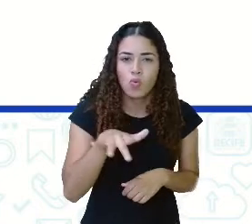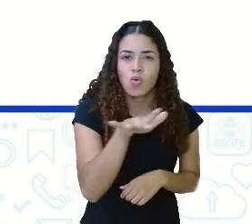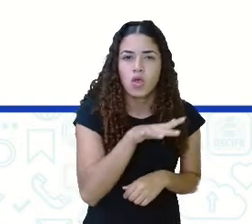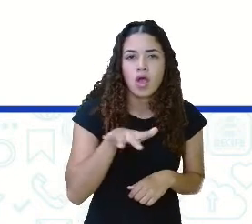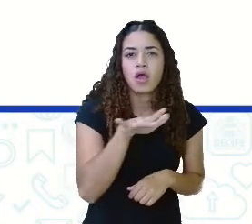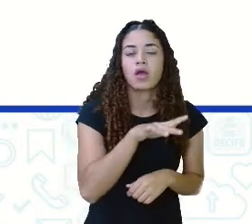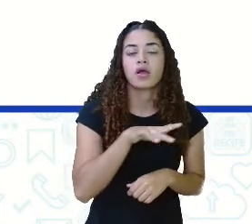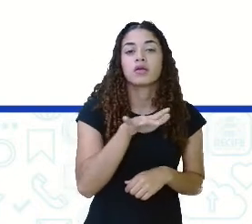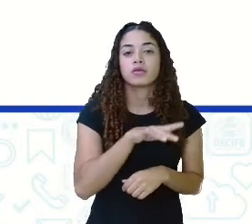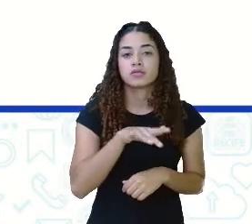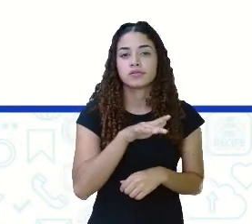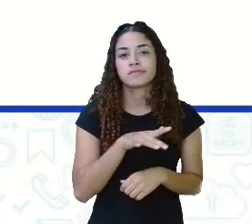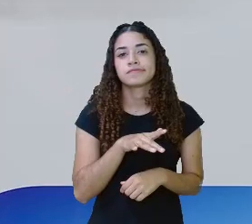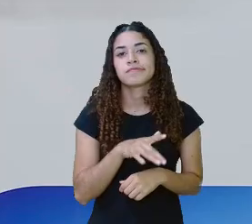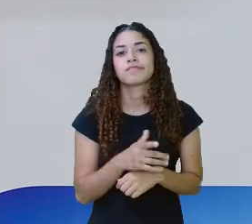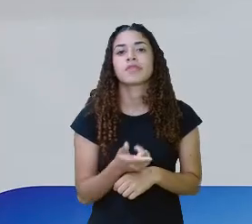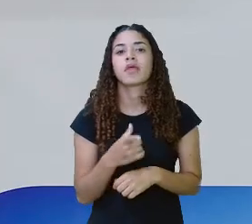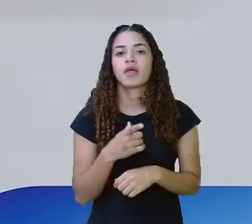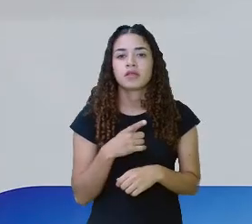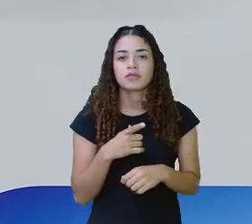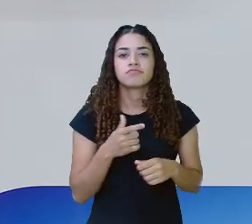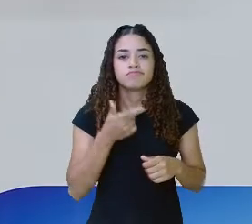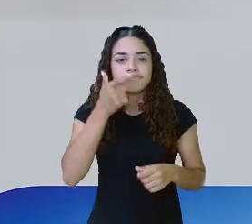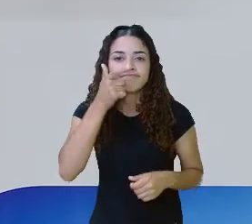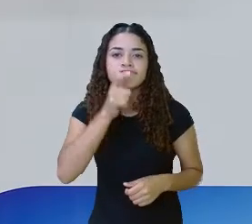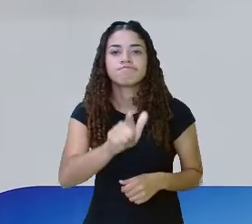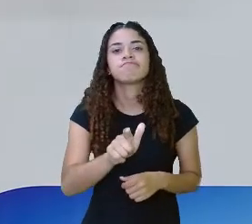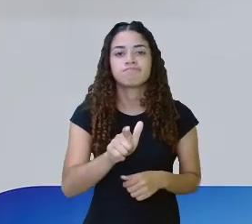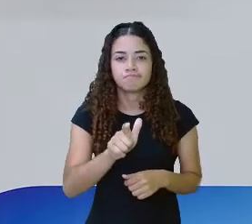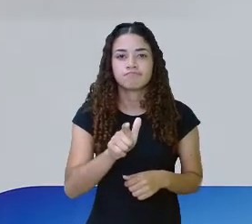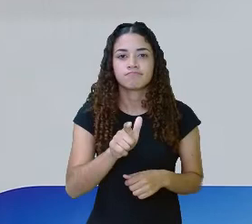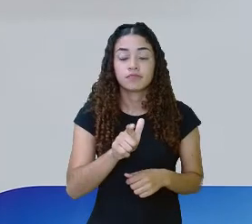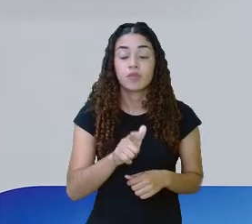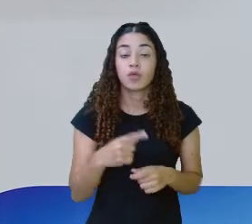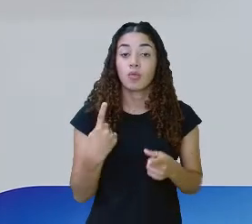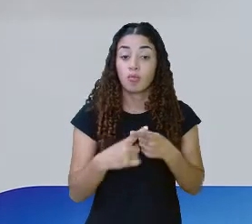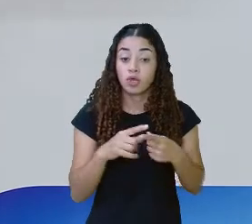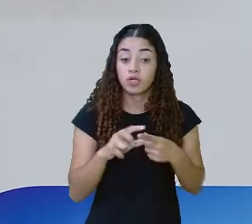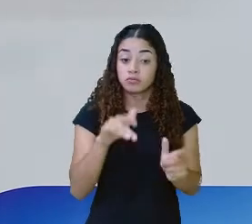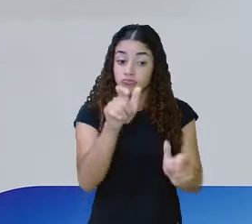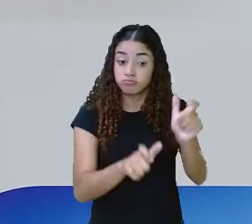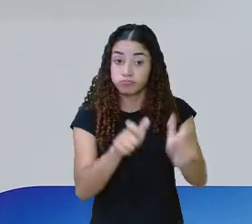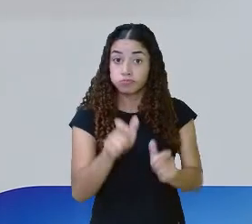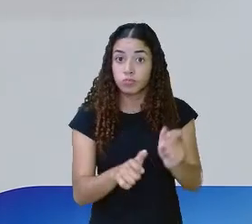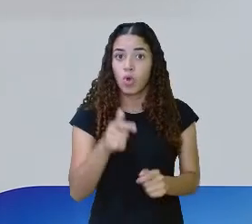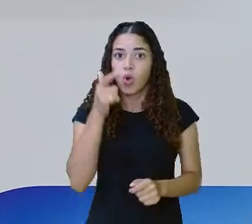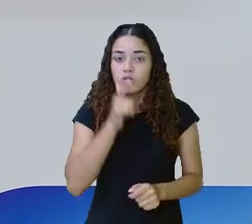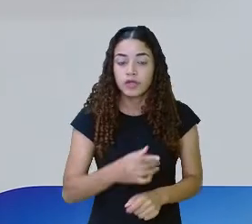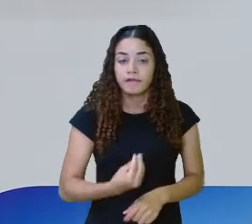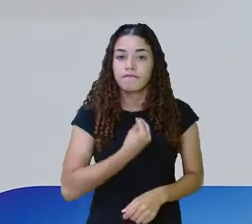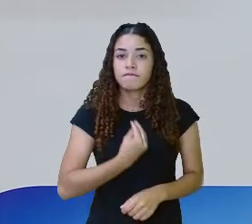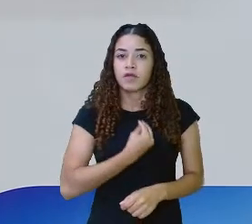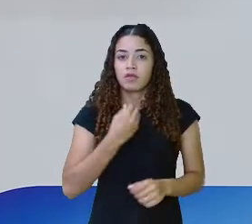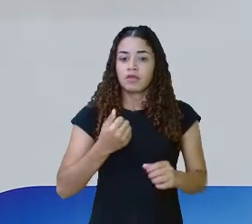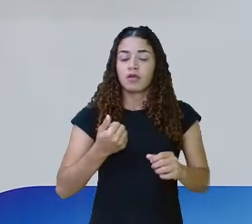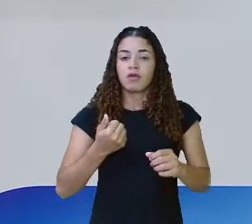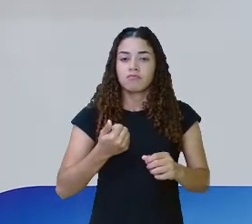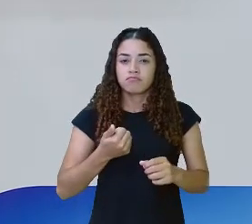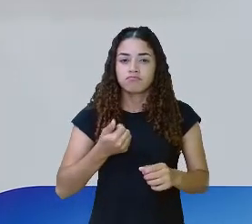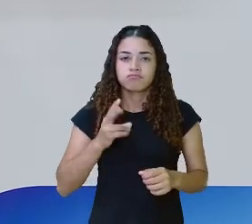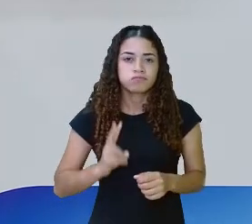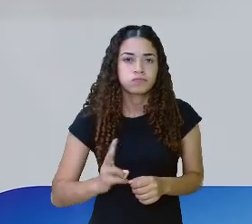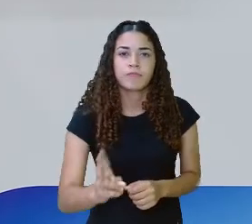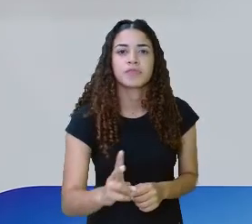elas vão se ressaltar. Por quê? Porque se aquele indivíduo consegue sobreviver àquelas características ambientais, ou seja,